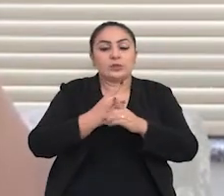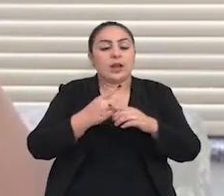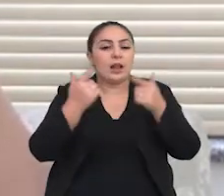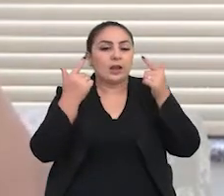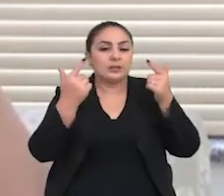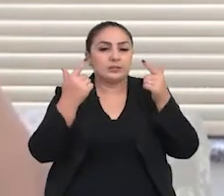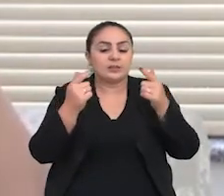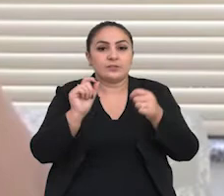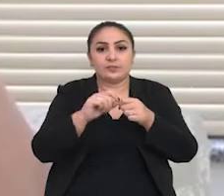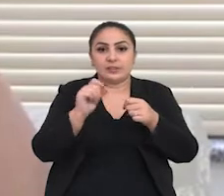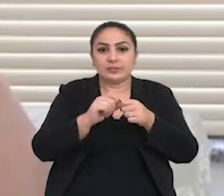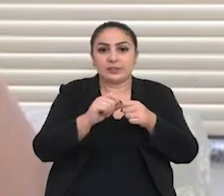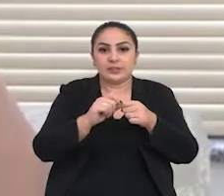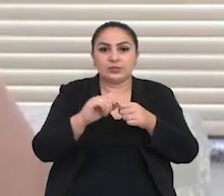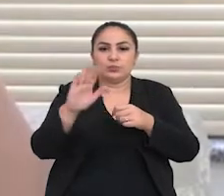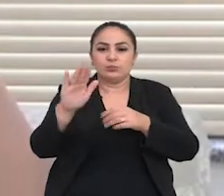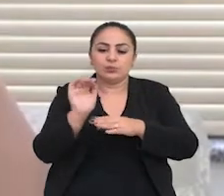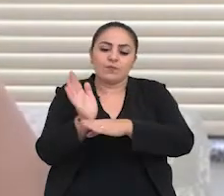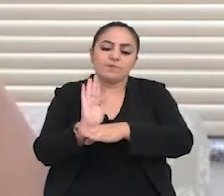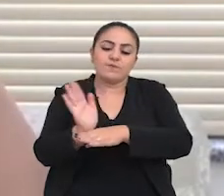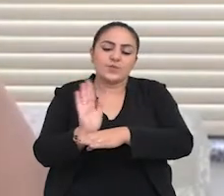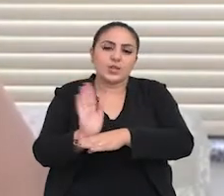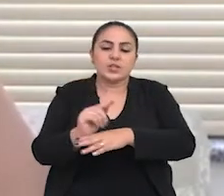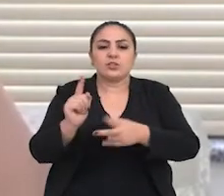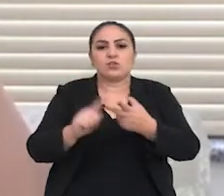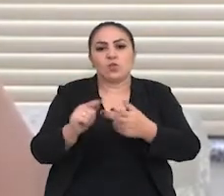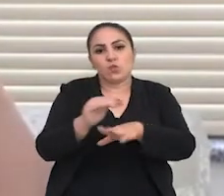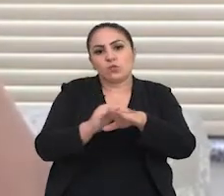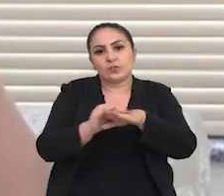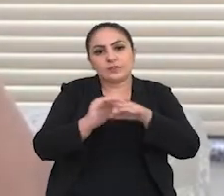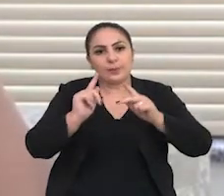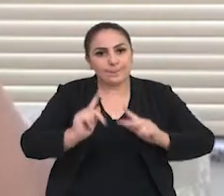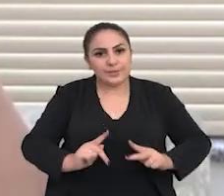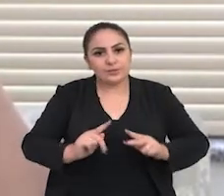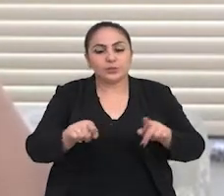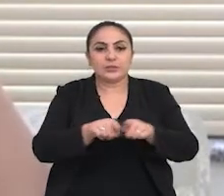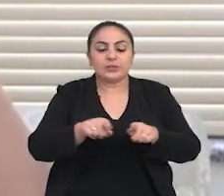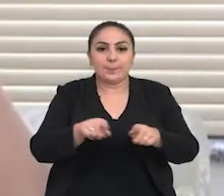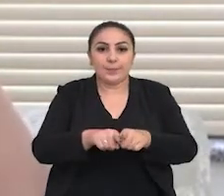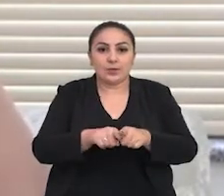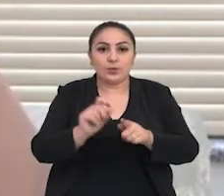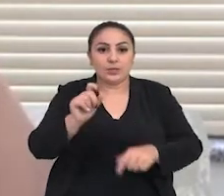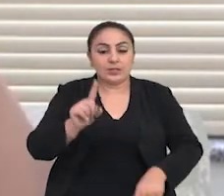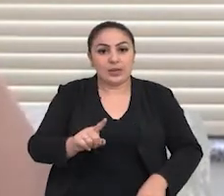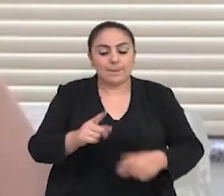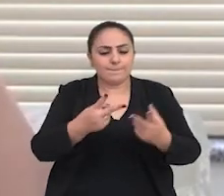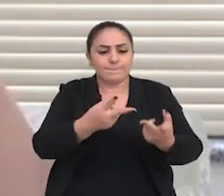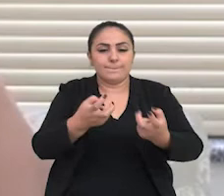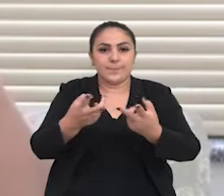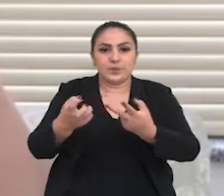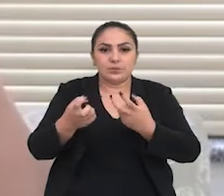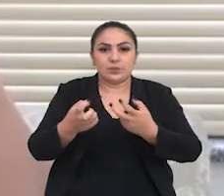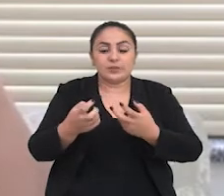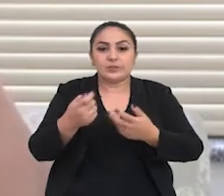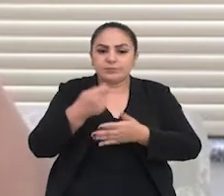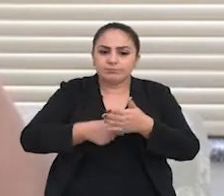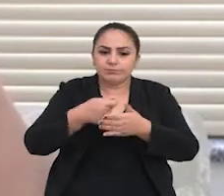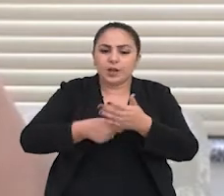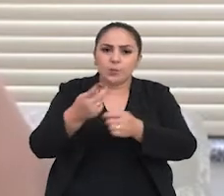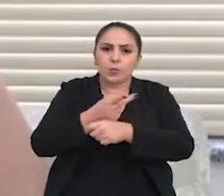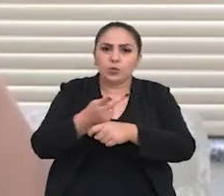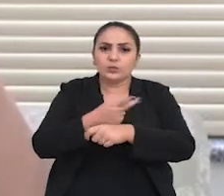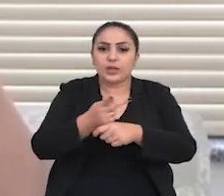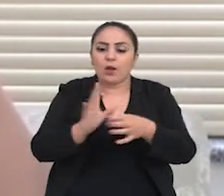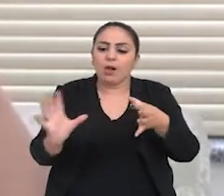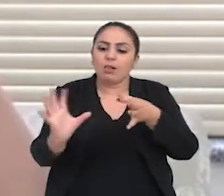tenta encontrar lazer fazendo chamadas de vídeo, conversando com as pessoas, ou seja, uma perspectiva